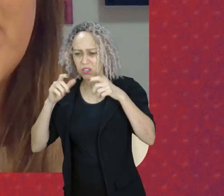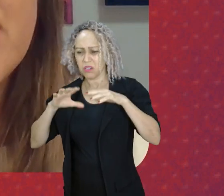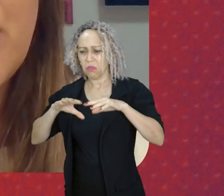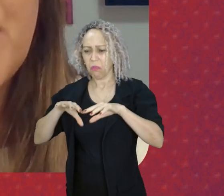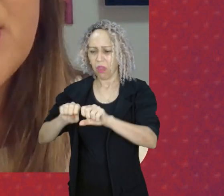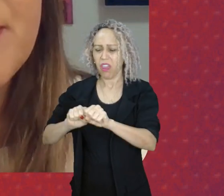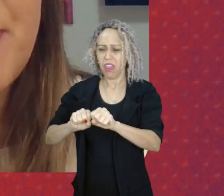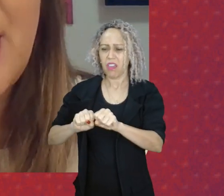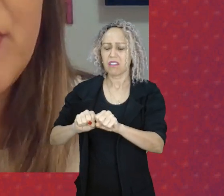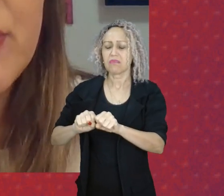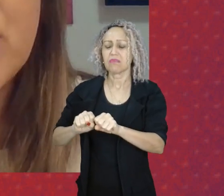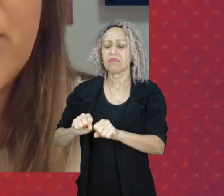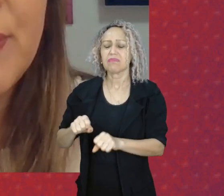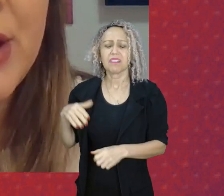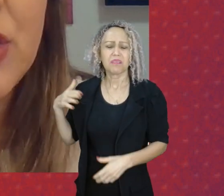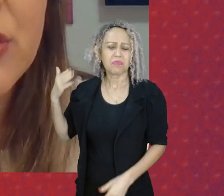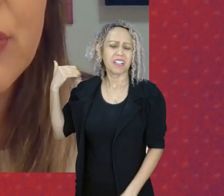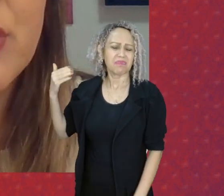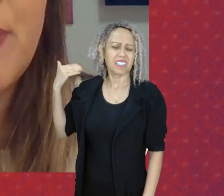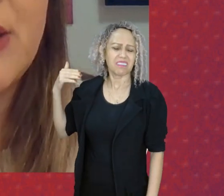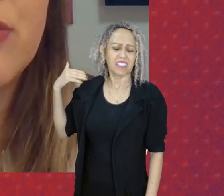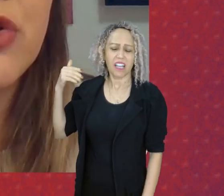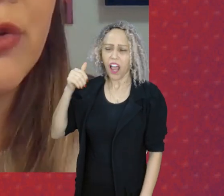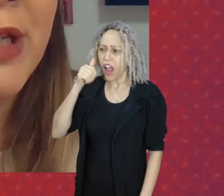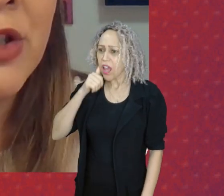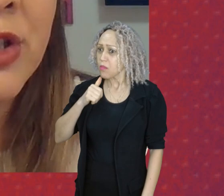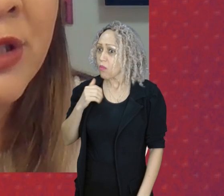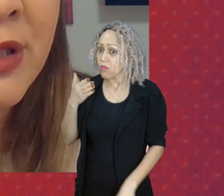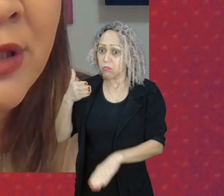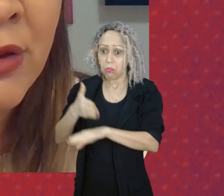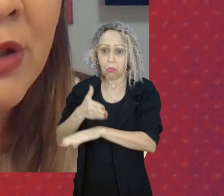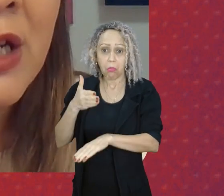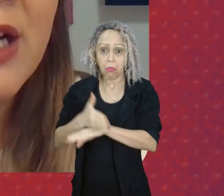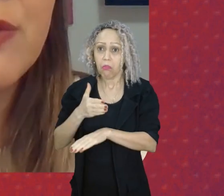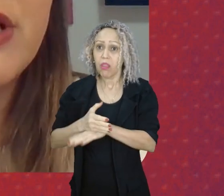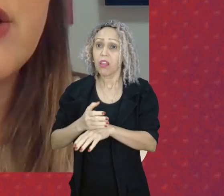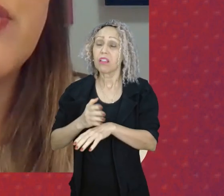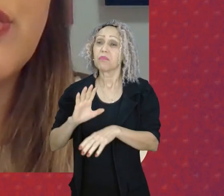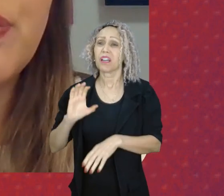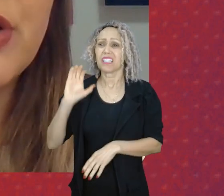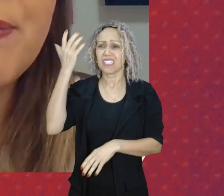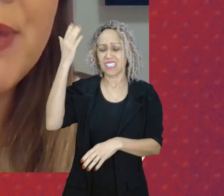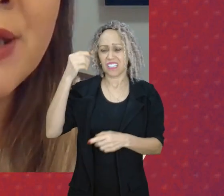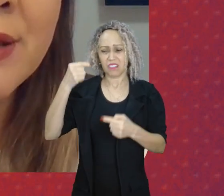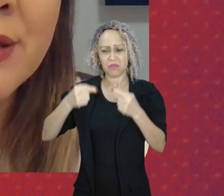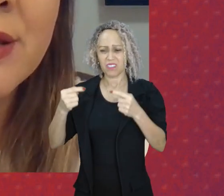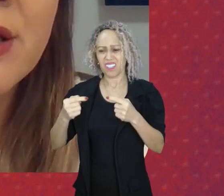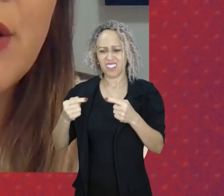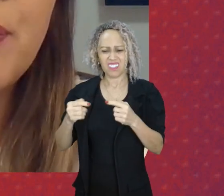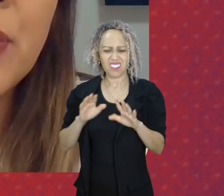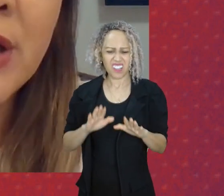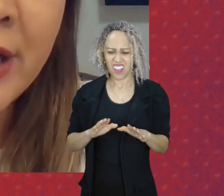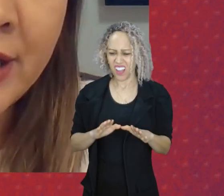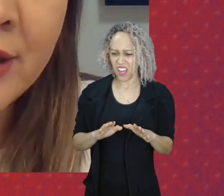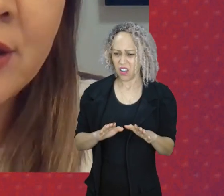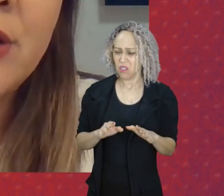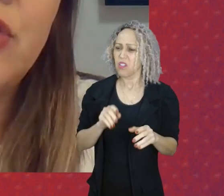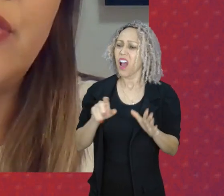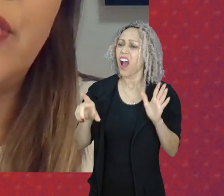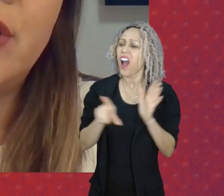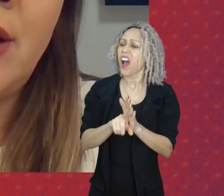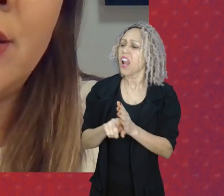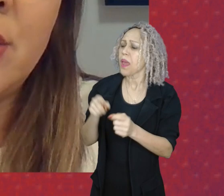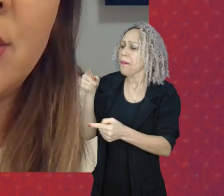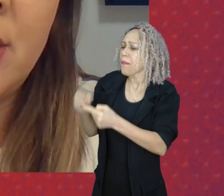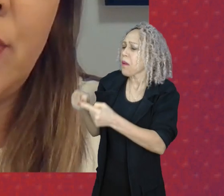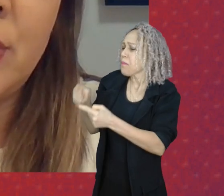as mulheres não participavam ativamente dos espaços de tomada de decisão. As mulheres foram proibidas por lei